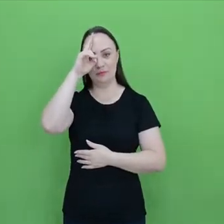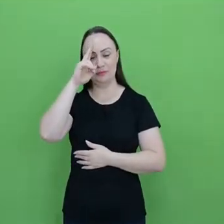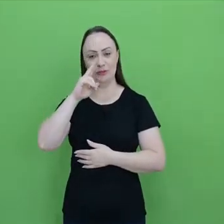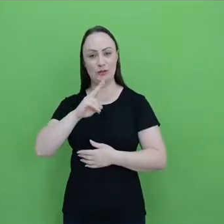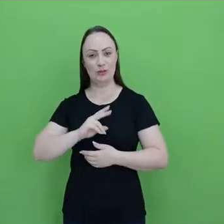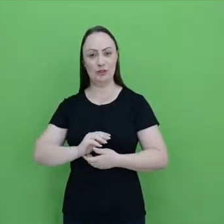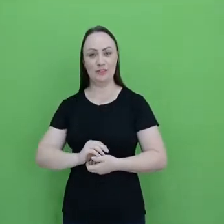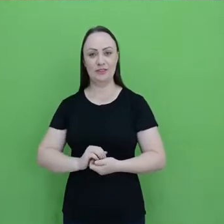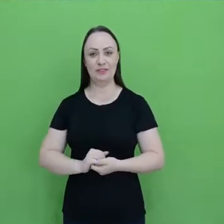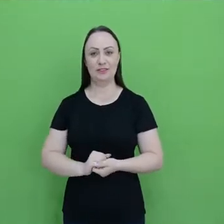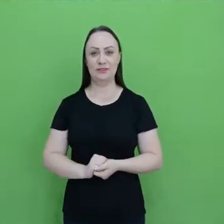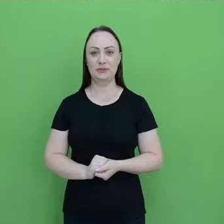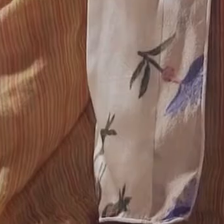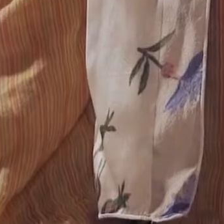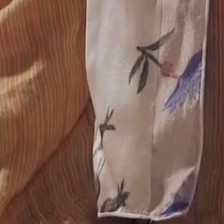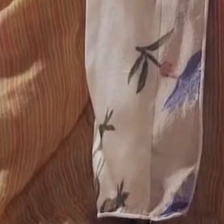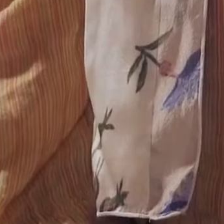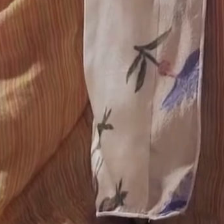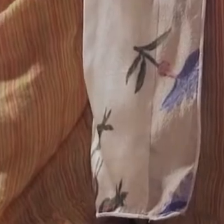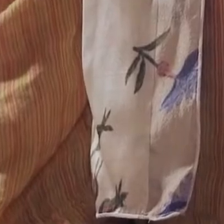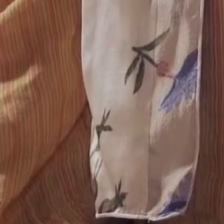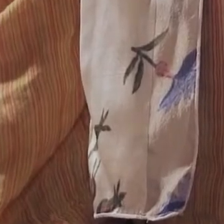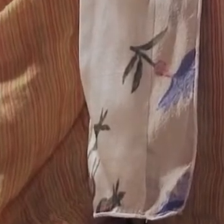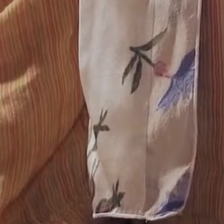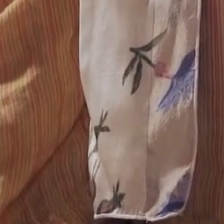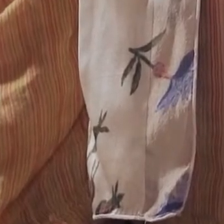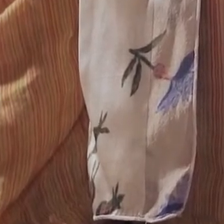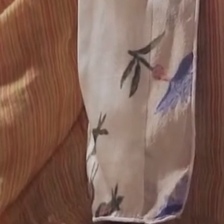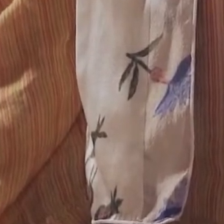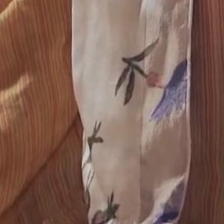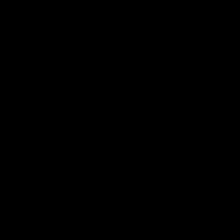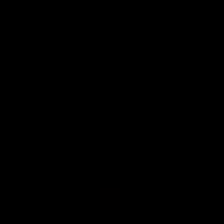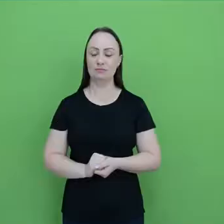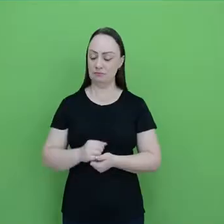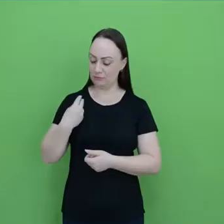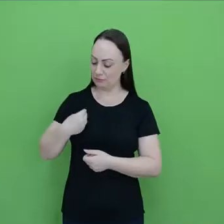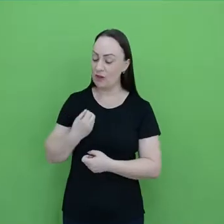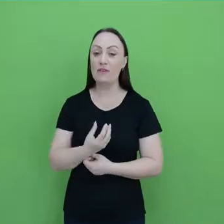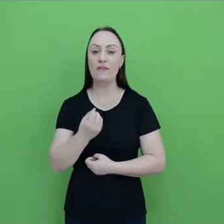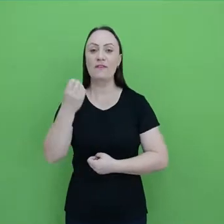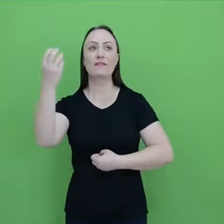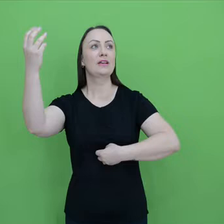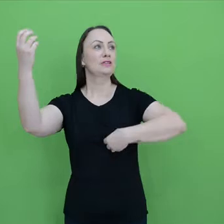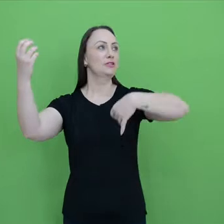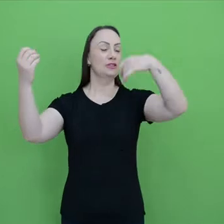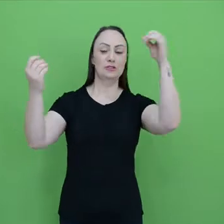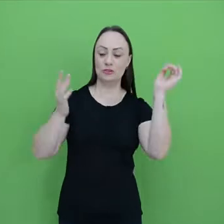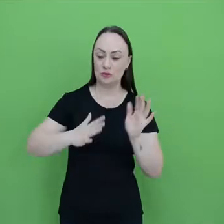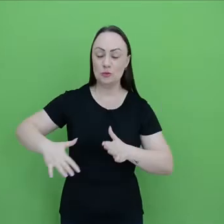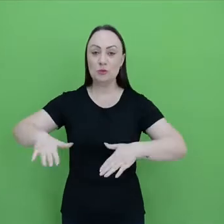fitas coloridas. Liesa de frente, Márcio de lado tocando derbaque. Viajantes do